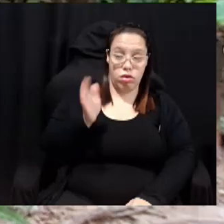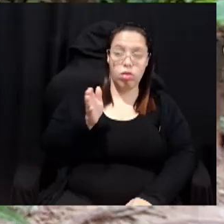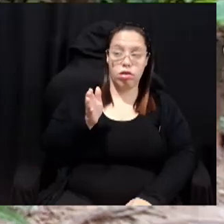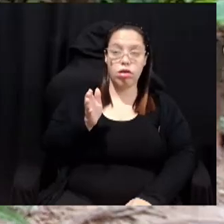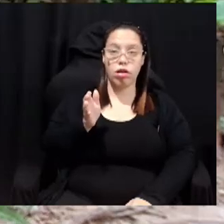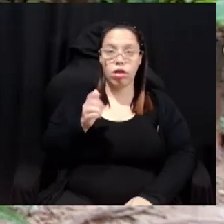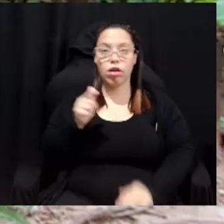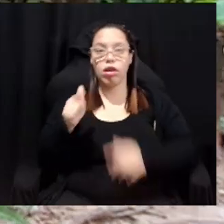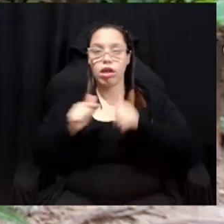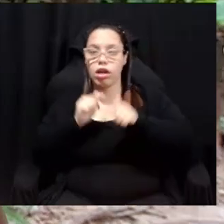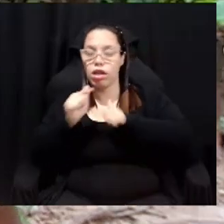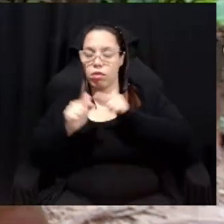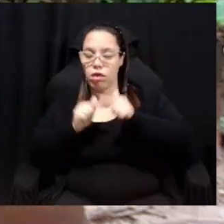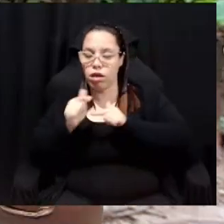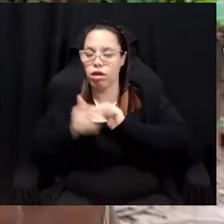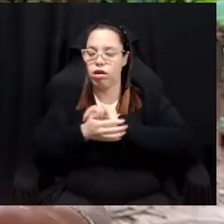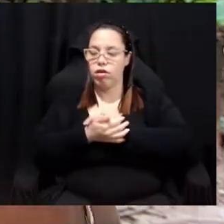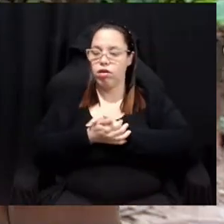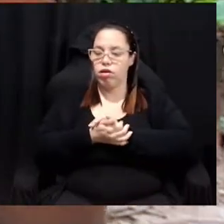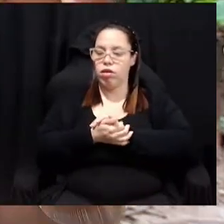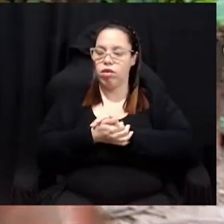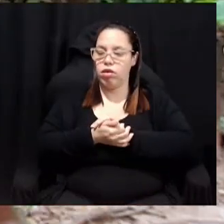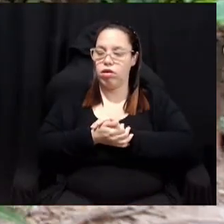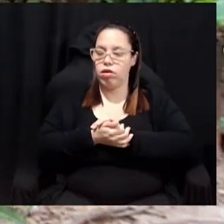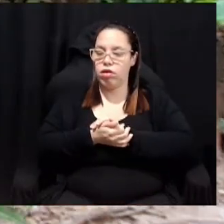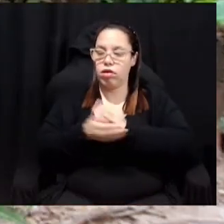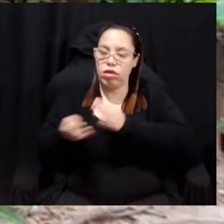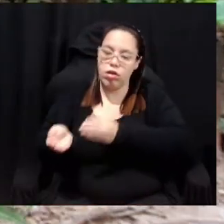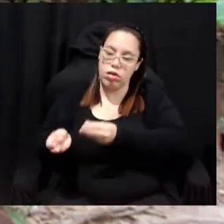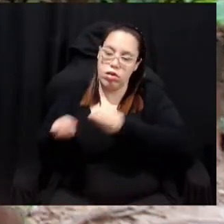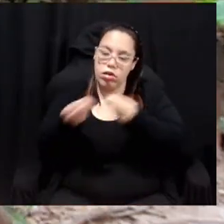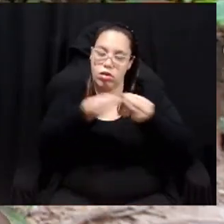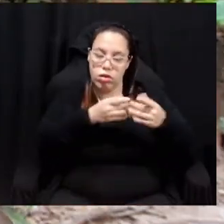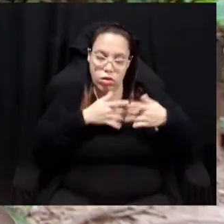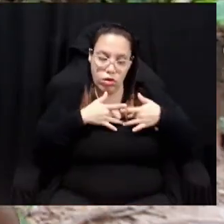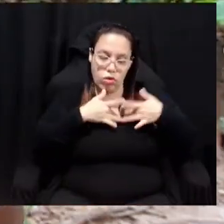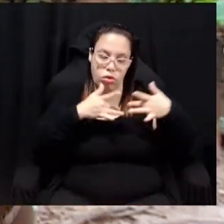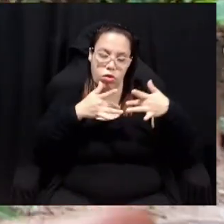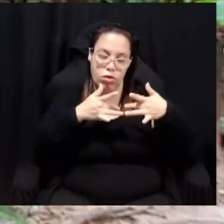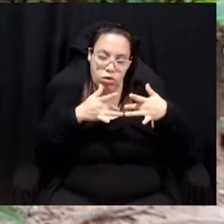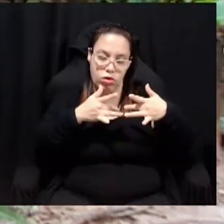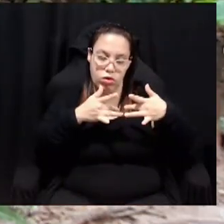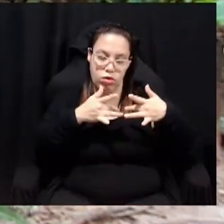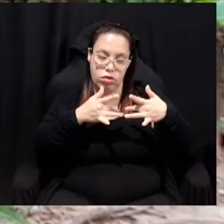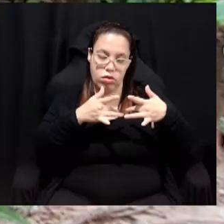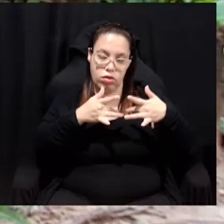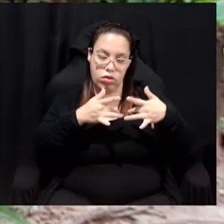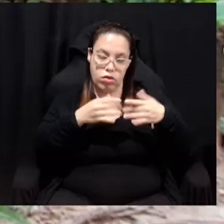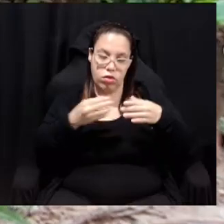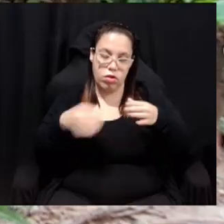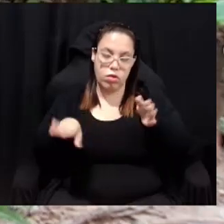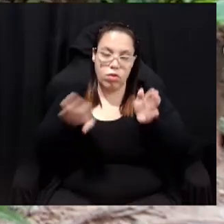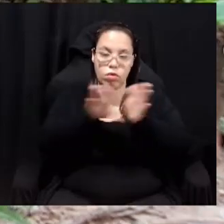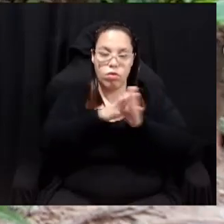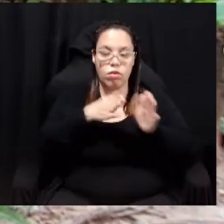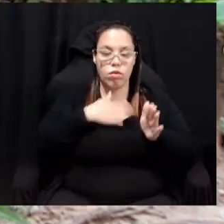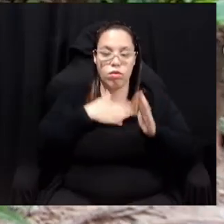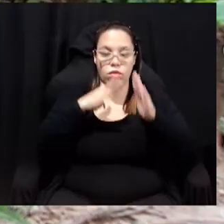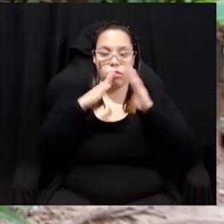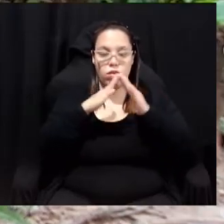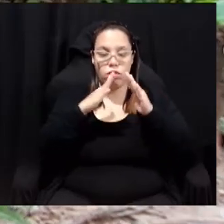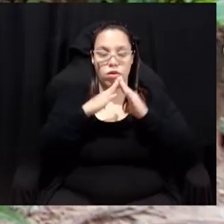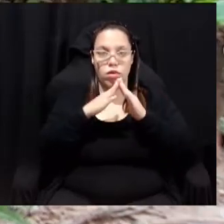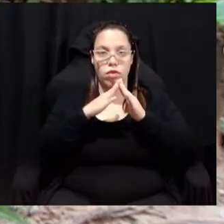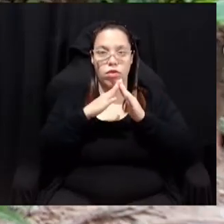deles, e trazer, doar, mandar para minha casa, que eles sabiam que eu tinha uns filhos,